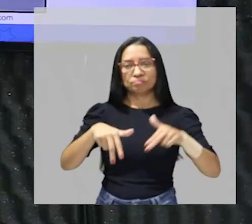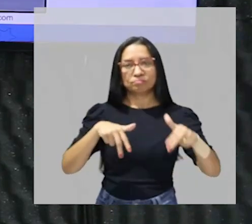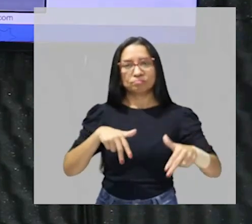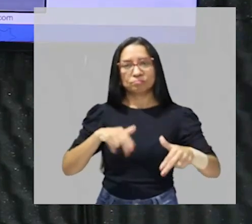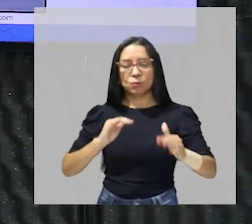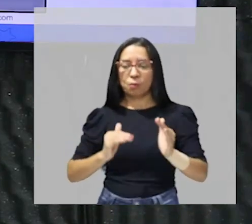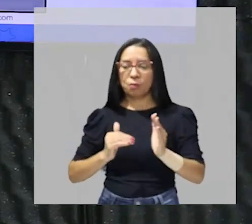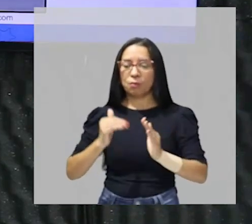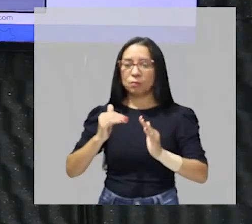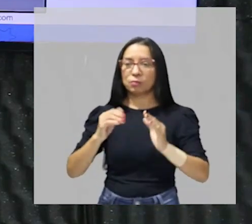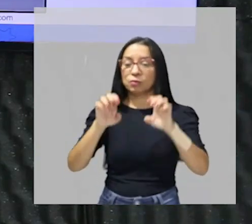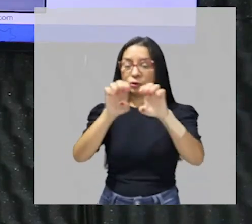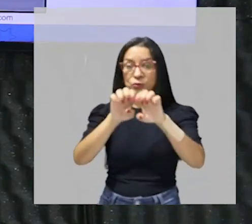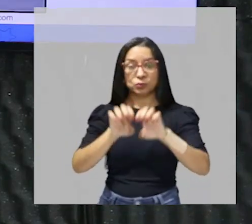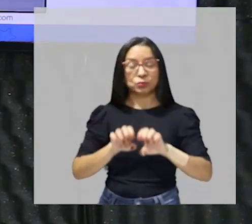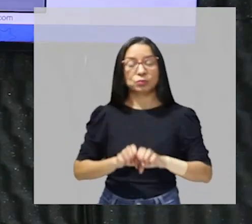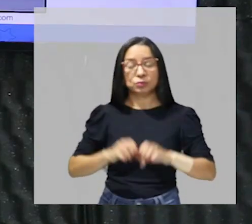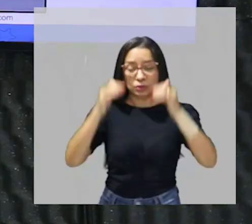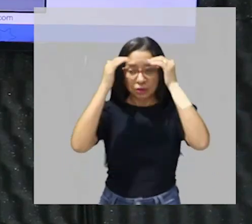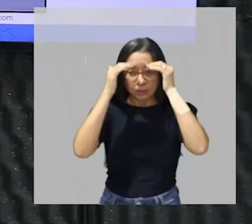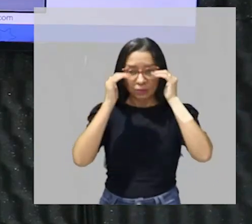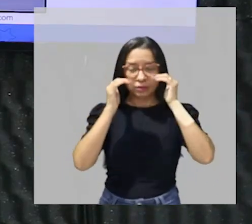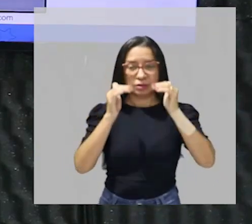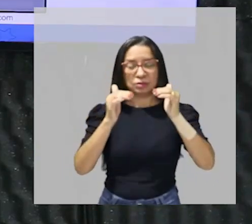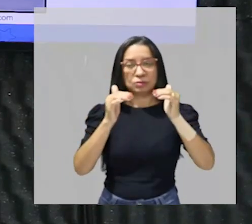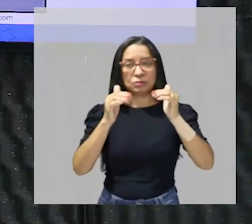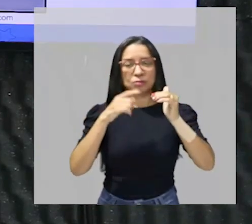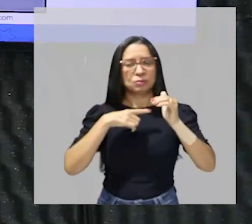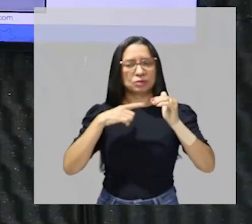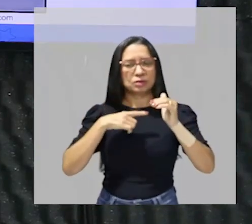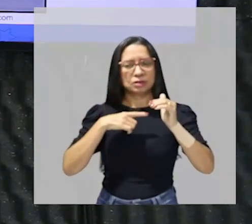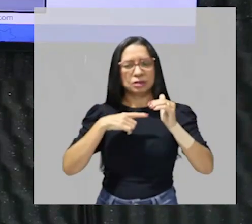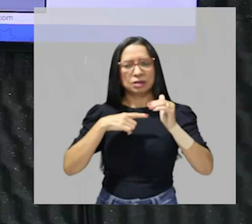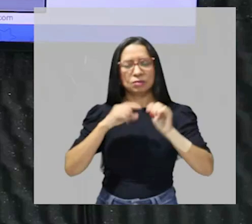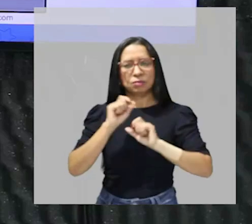o menos graduado, até se eu tiver uma graduação superior,